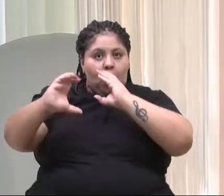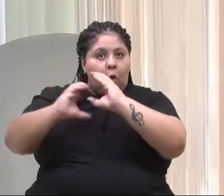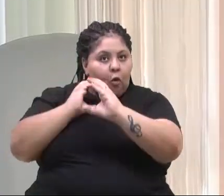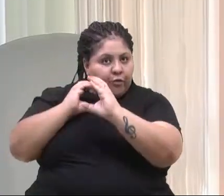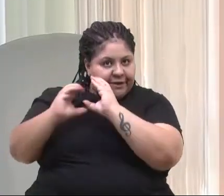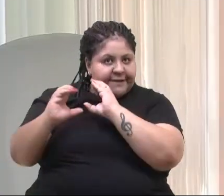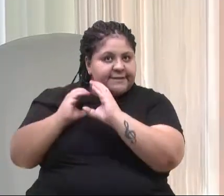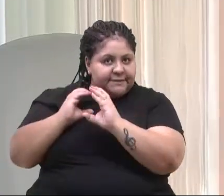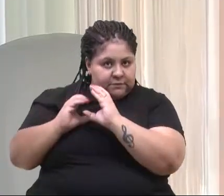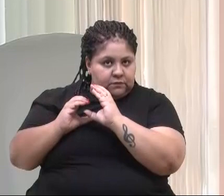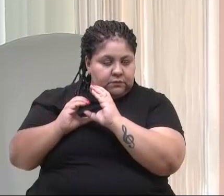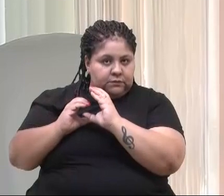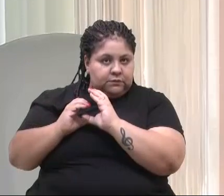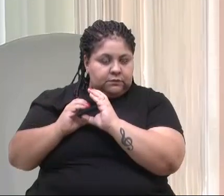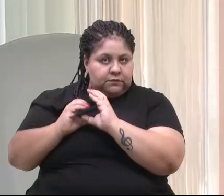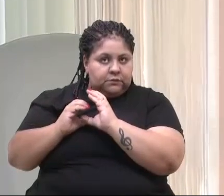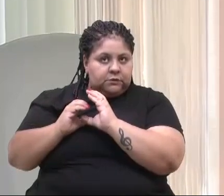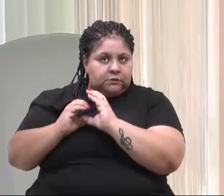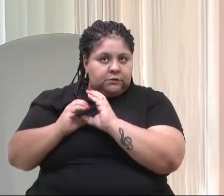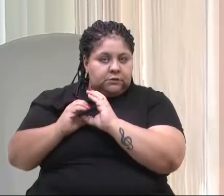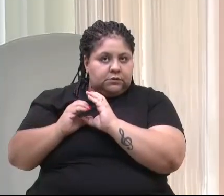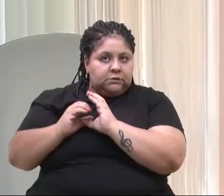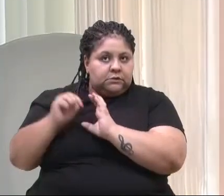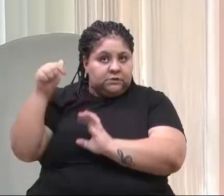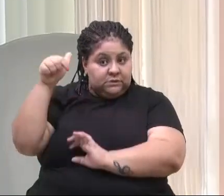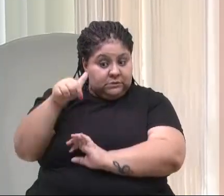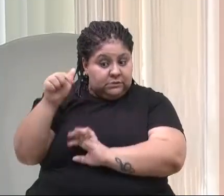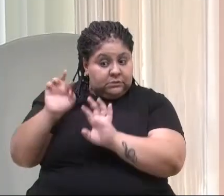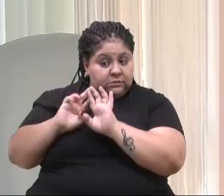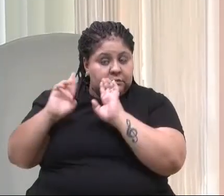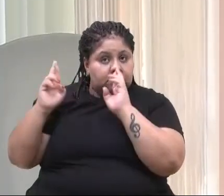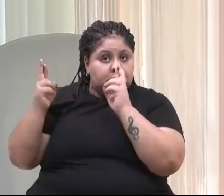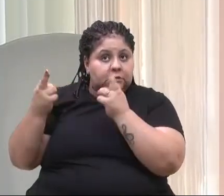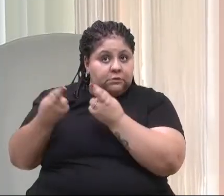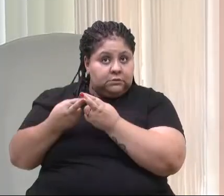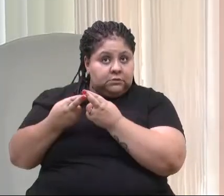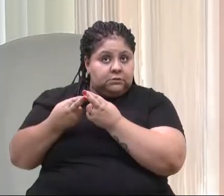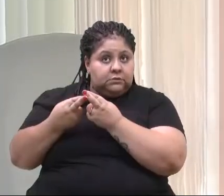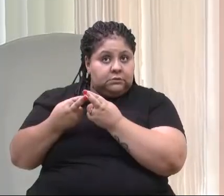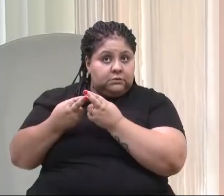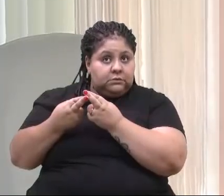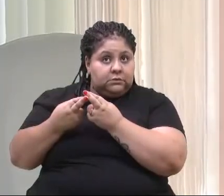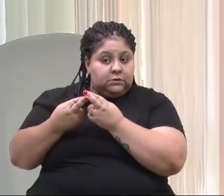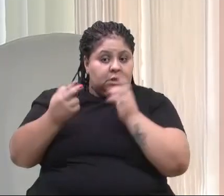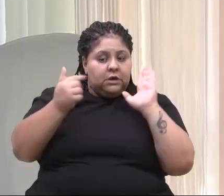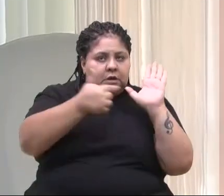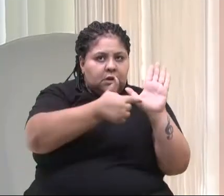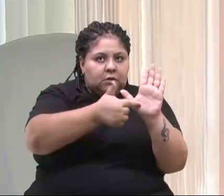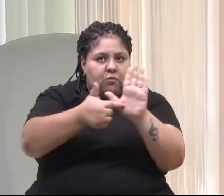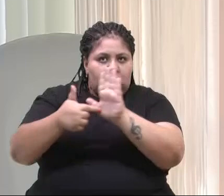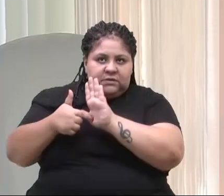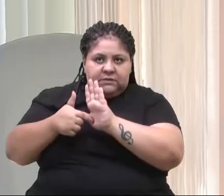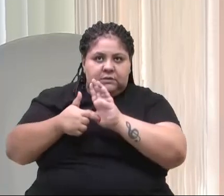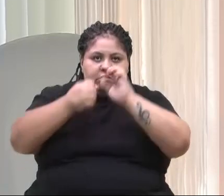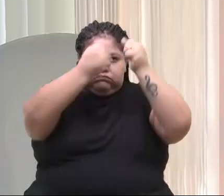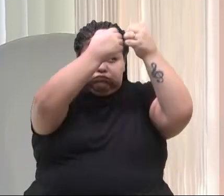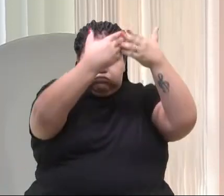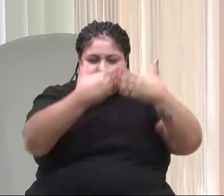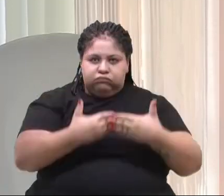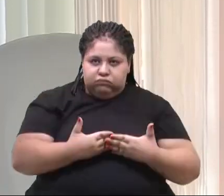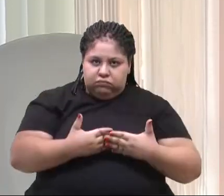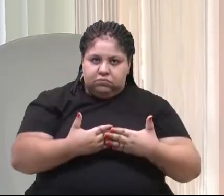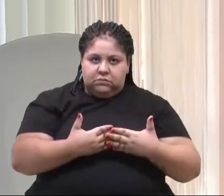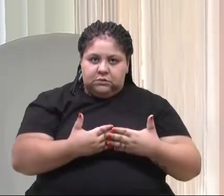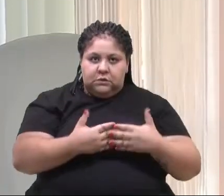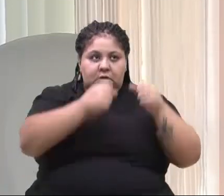em função desta sessão e da exposição de motivos, eu